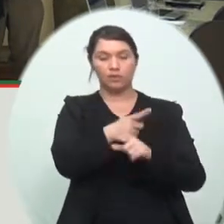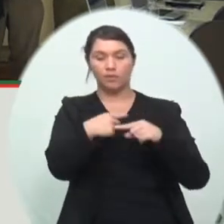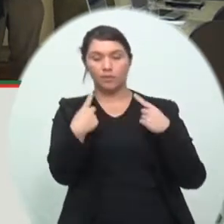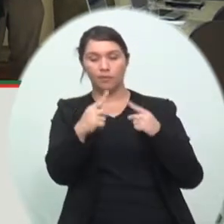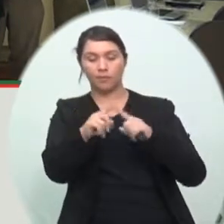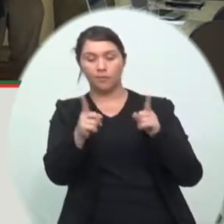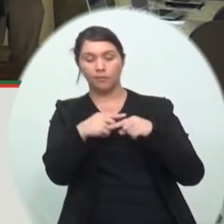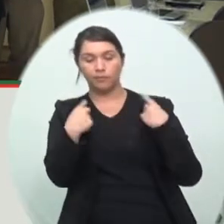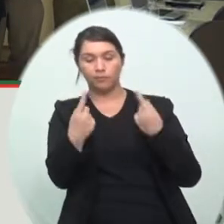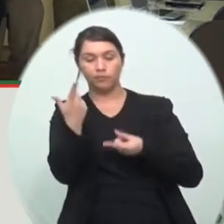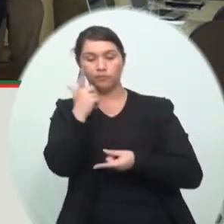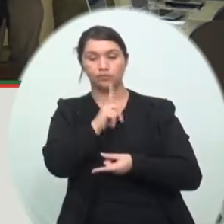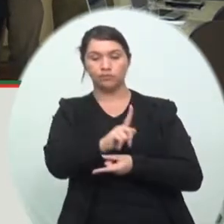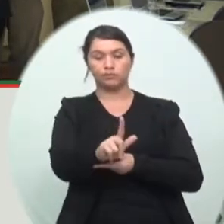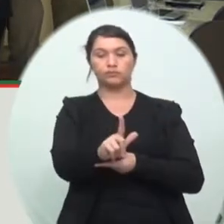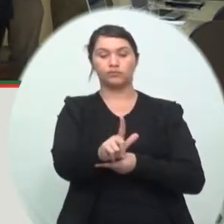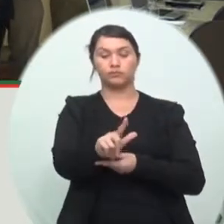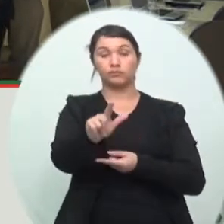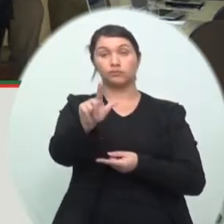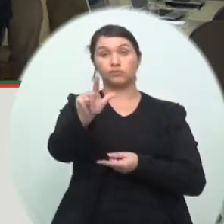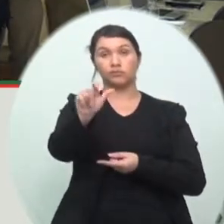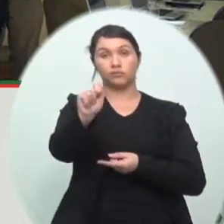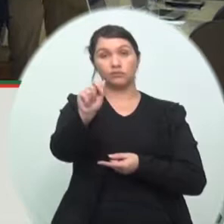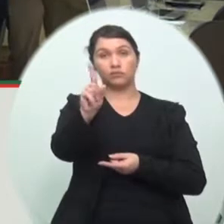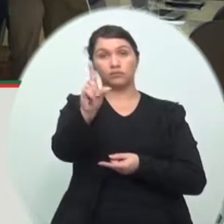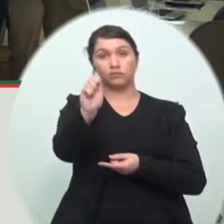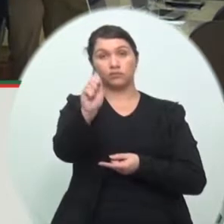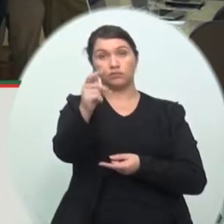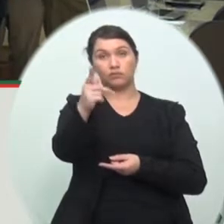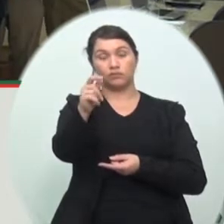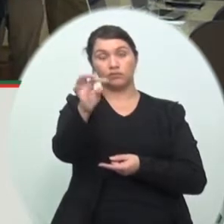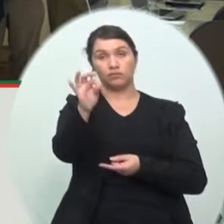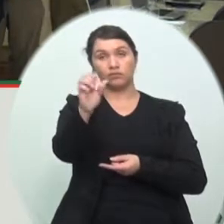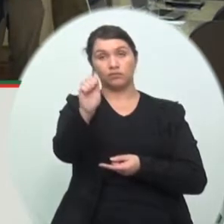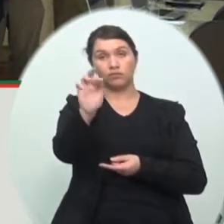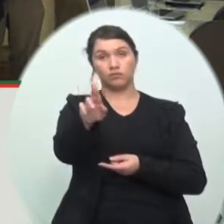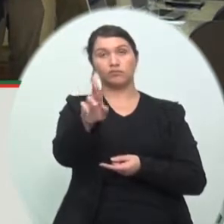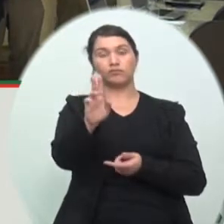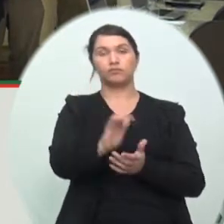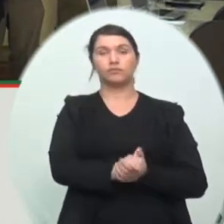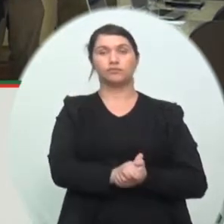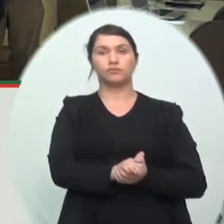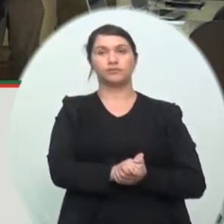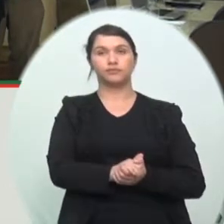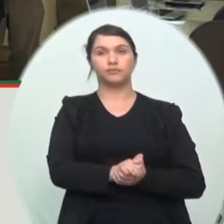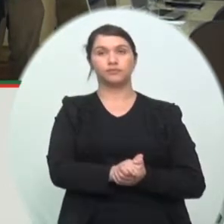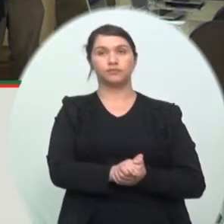comandante, sim, mas efetivamente executada pelos oficiais e praças do nosso batalhão.